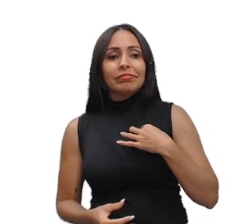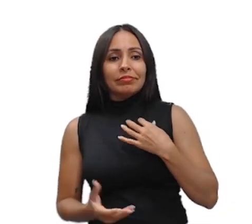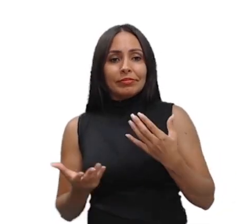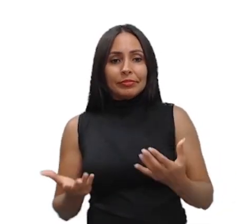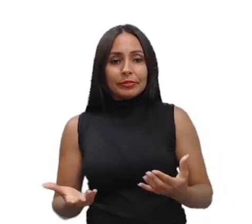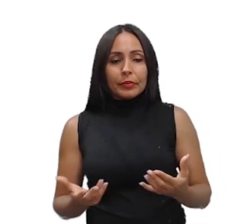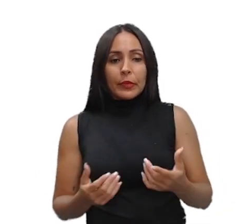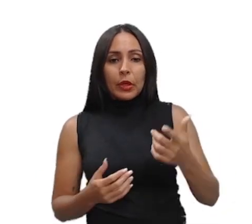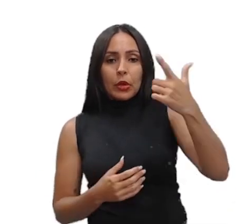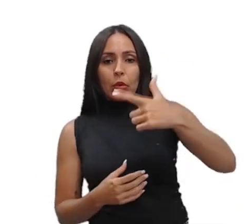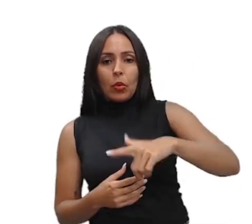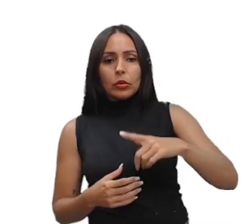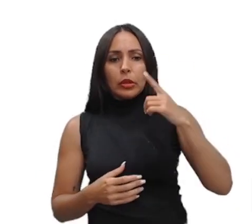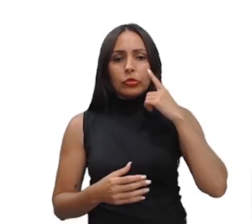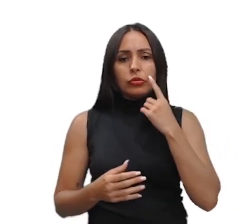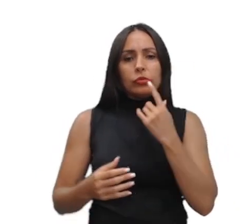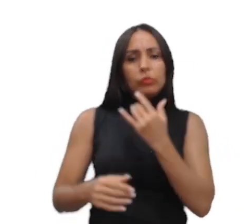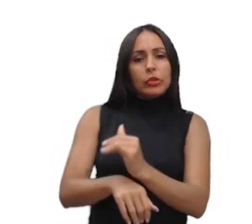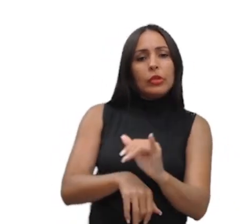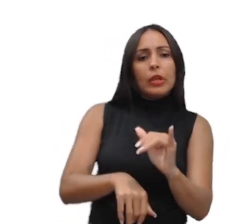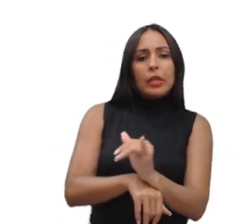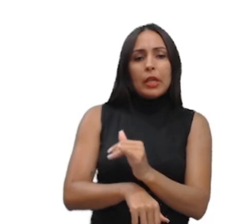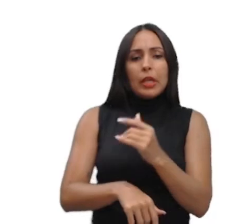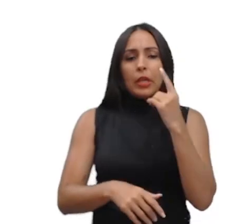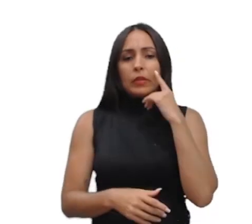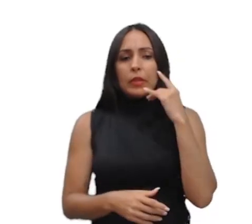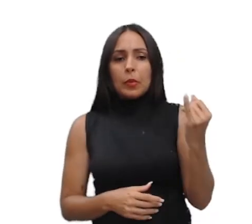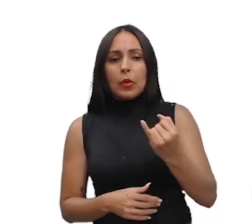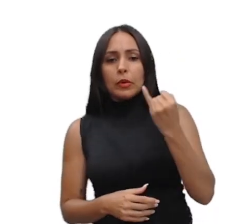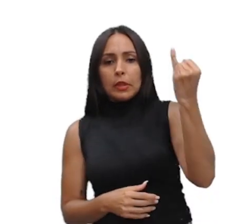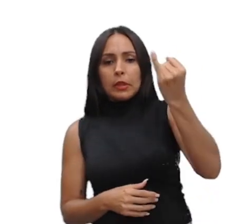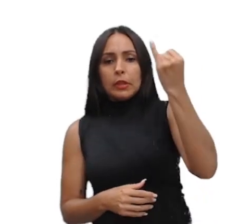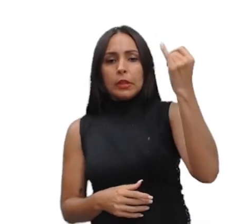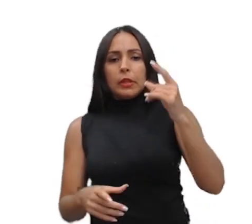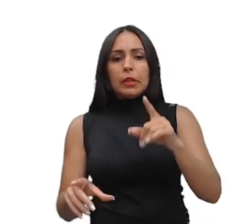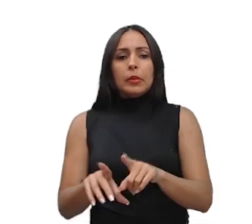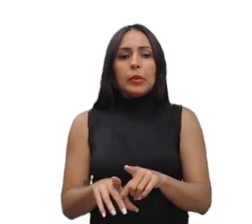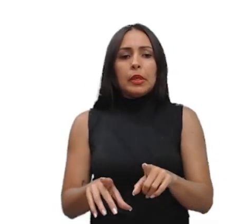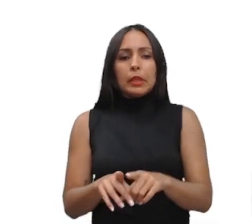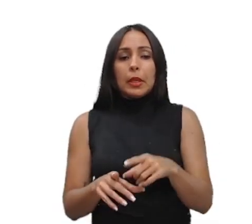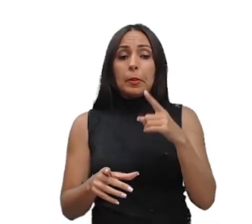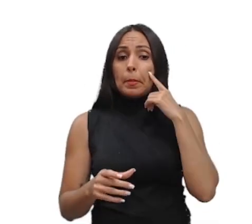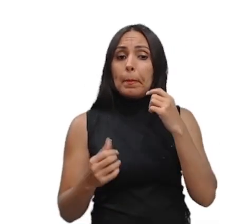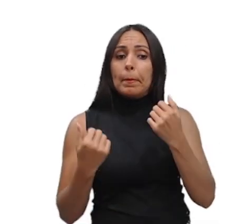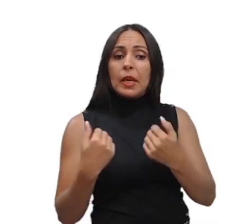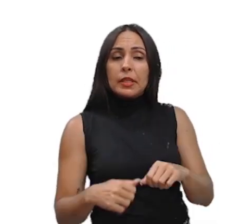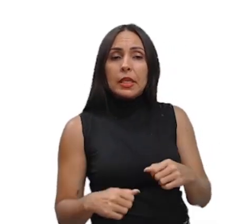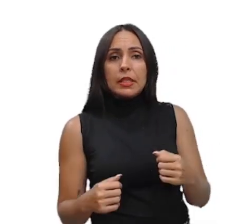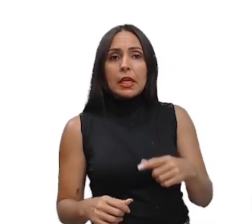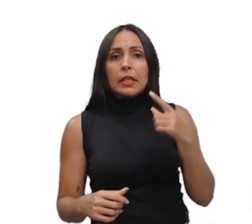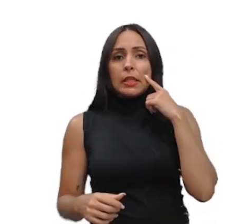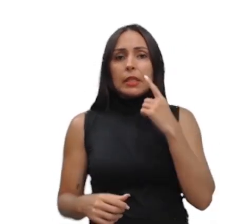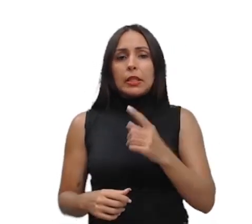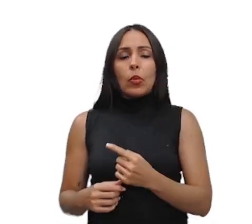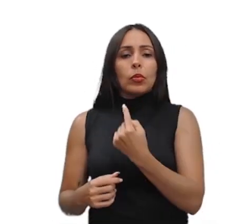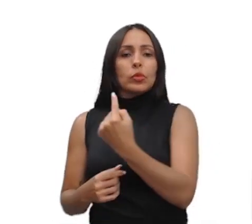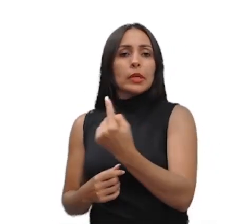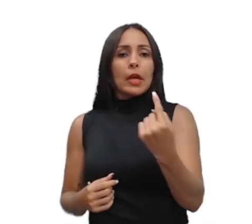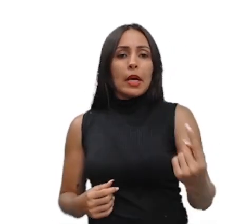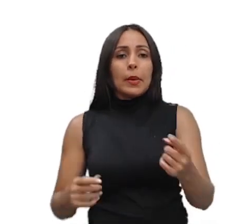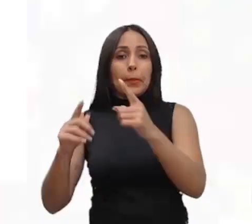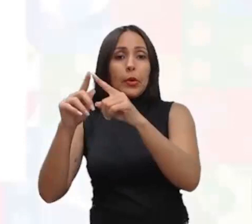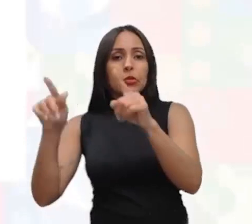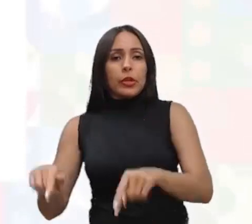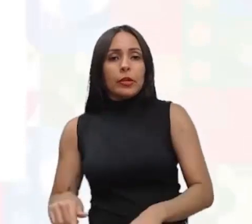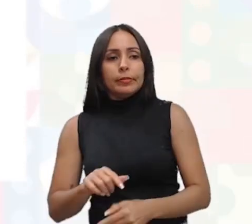voluntariados e outras formas de suporte. É importante considerar as necessidades de cada projeto. Então, gente,